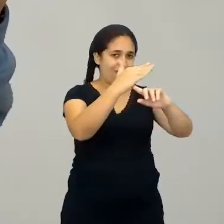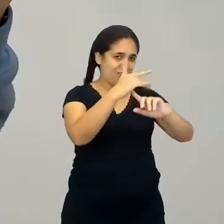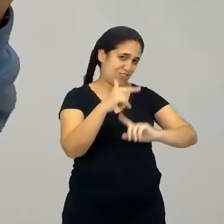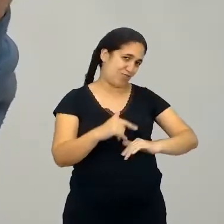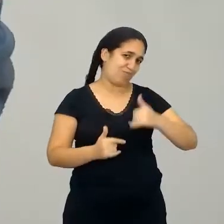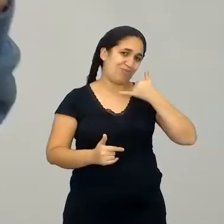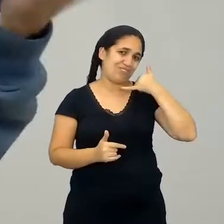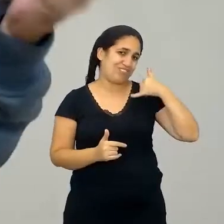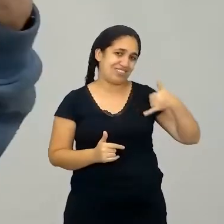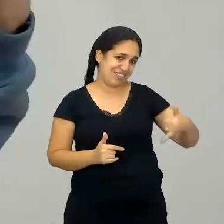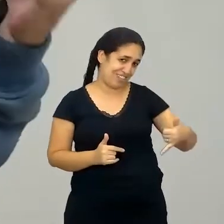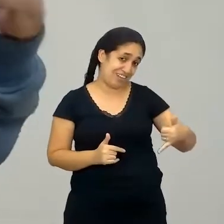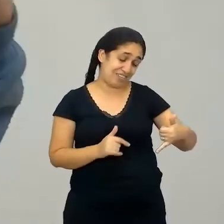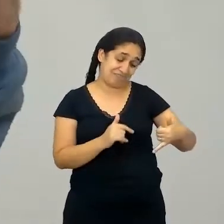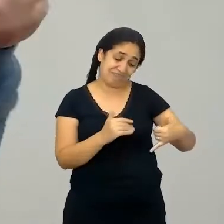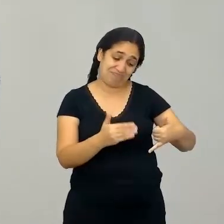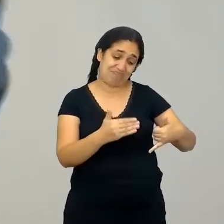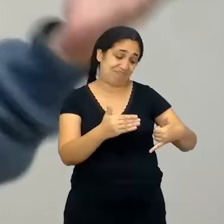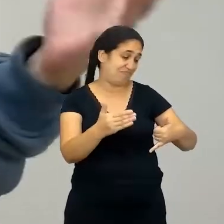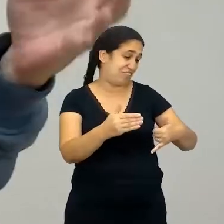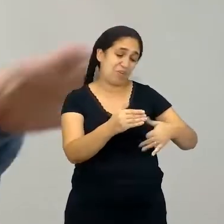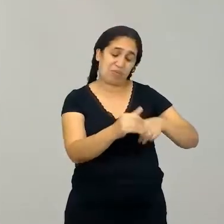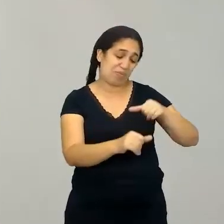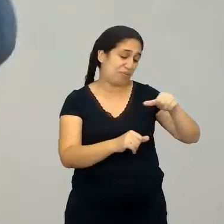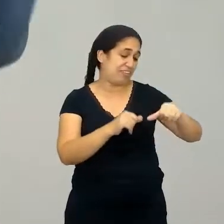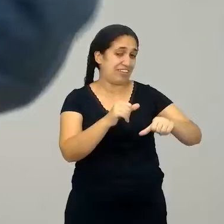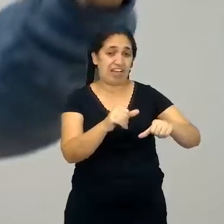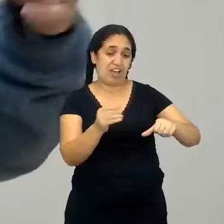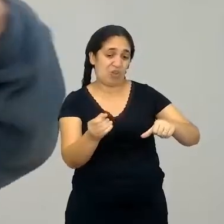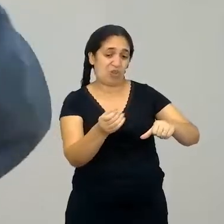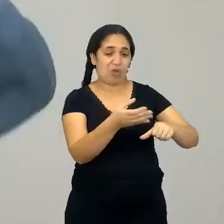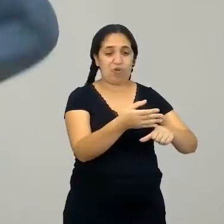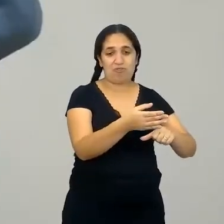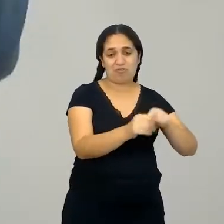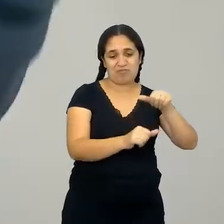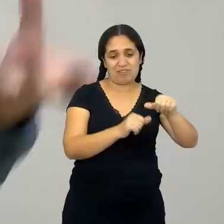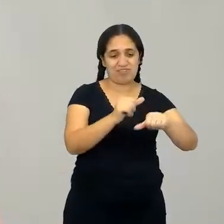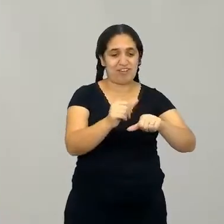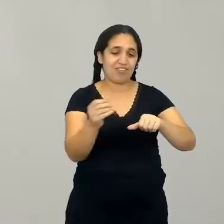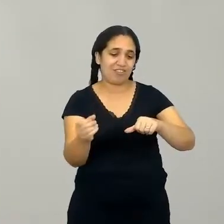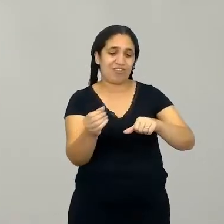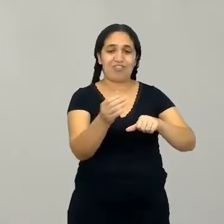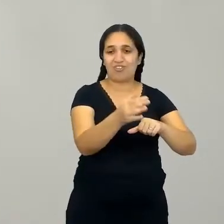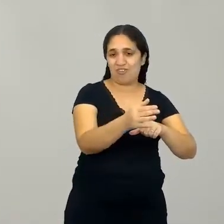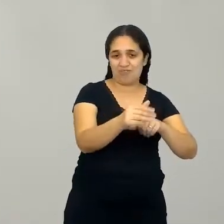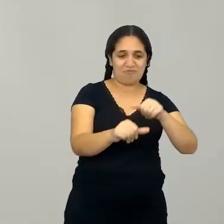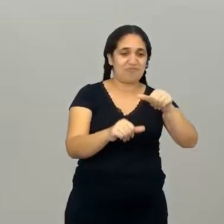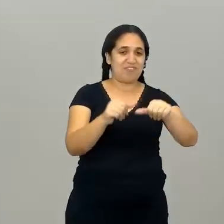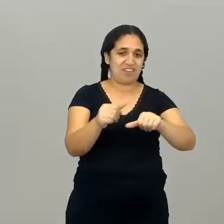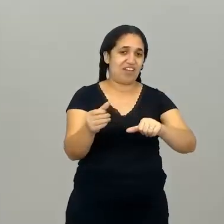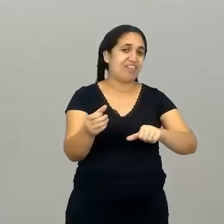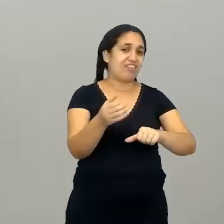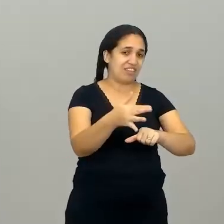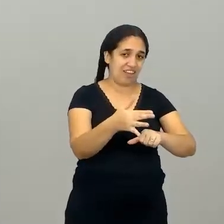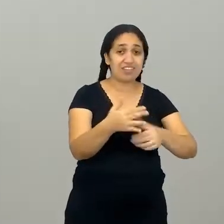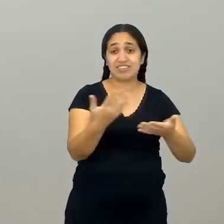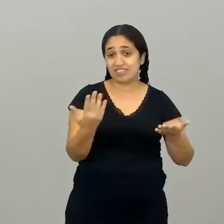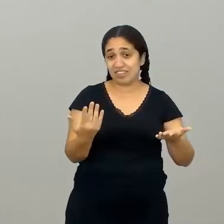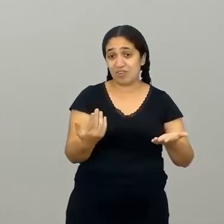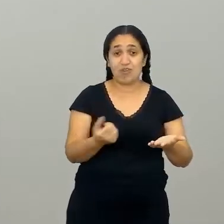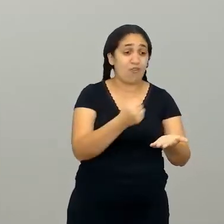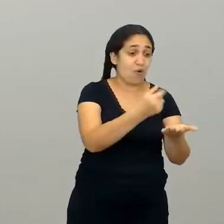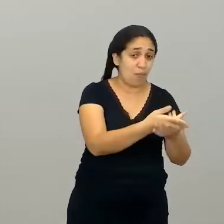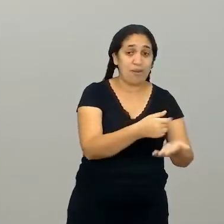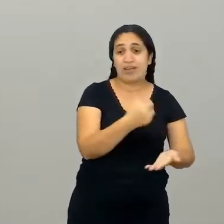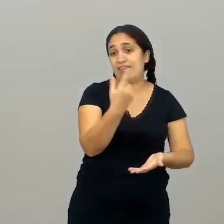celular, a tendência é você estar sempre mudando, pegando um modelo mais... Você vai comprar 10 vezes a mesma coisa.